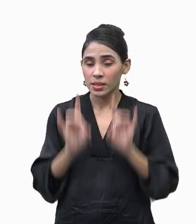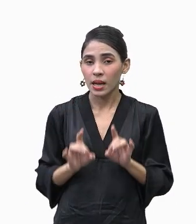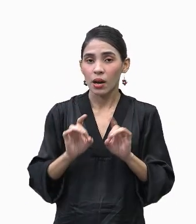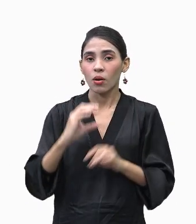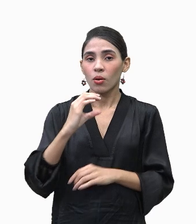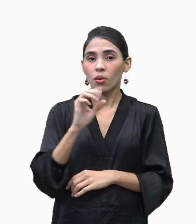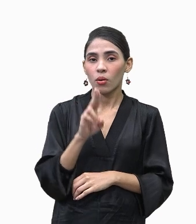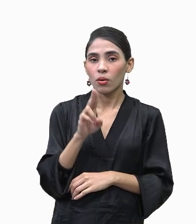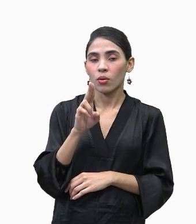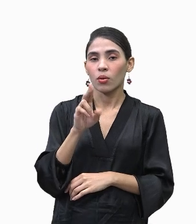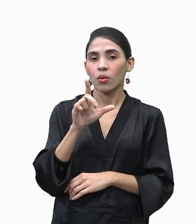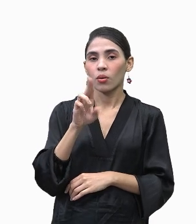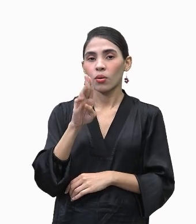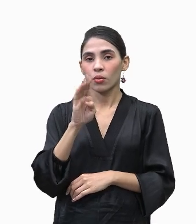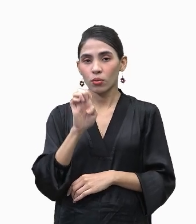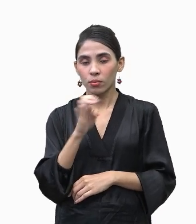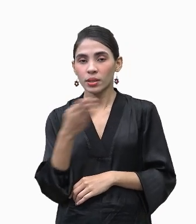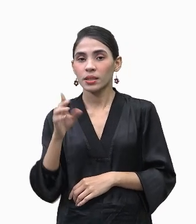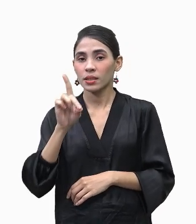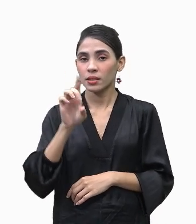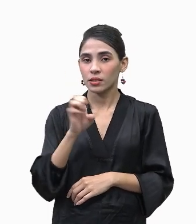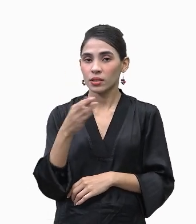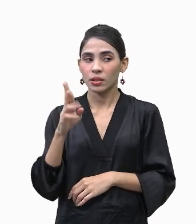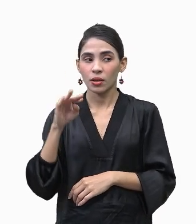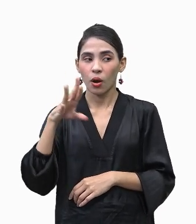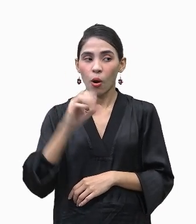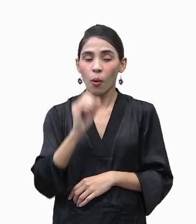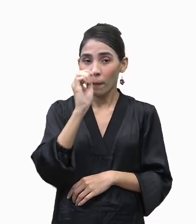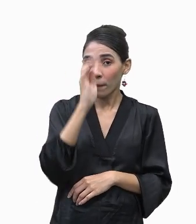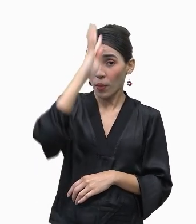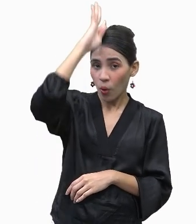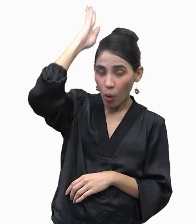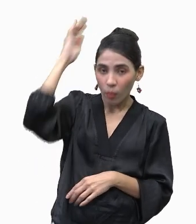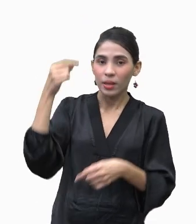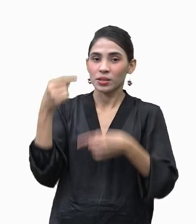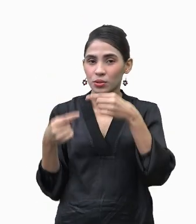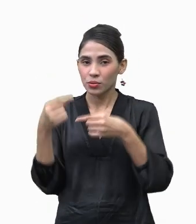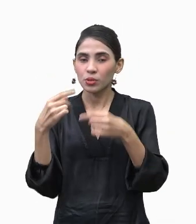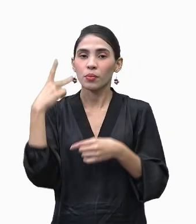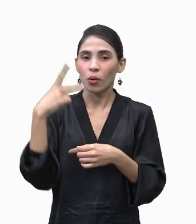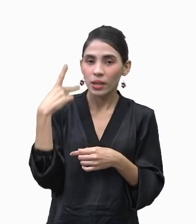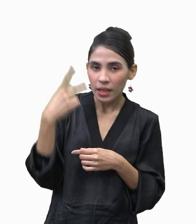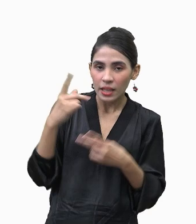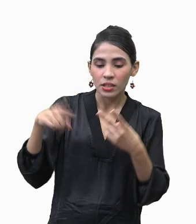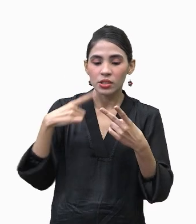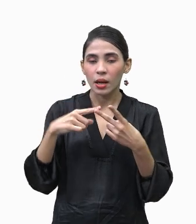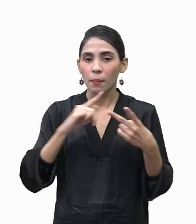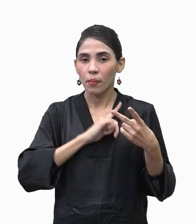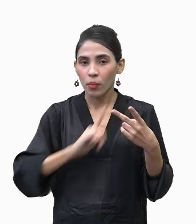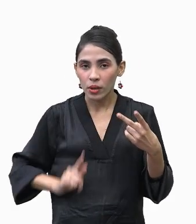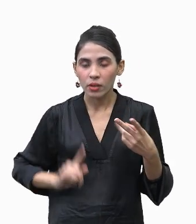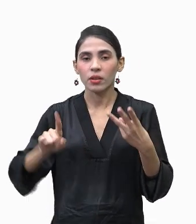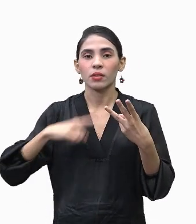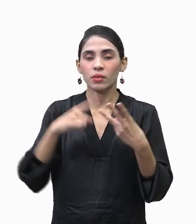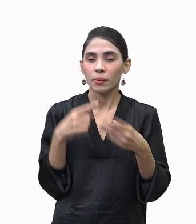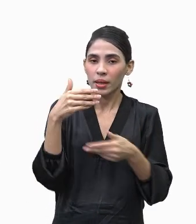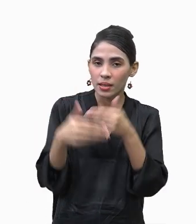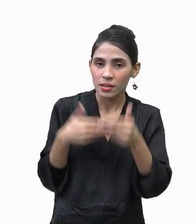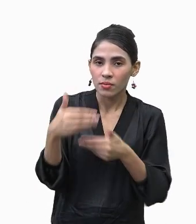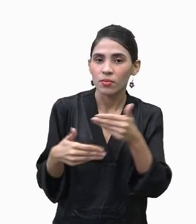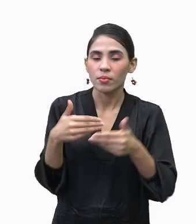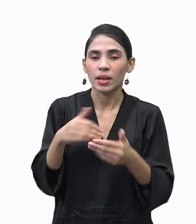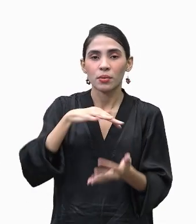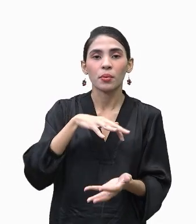debater questões relacionadas à economia, à política, ao crescimento, né, ao desenvolvimento, né, a